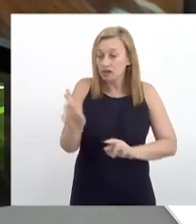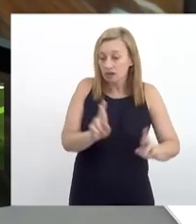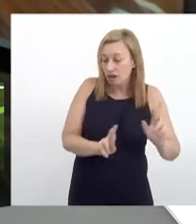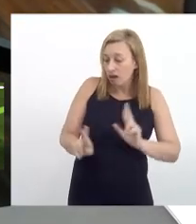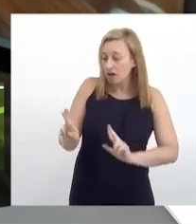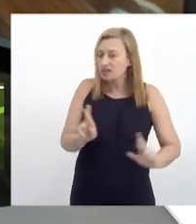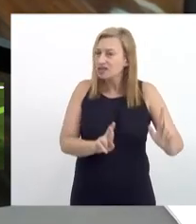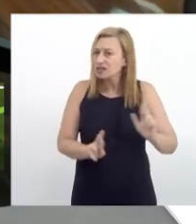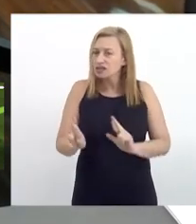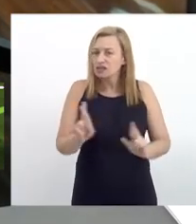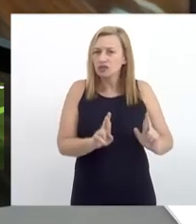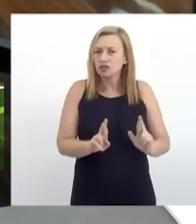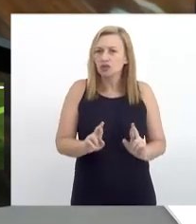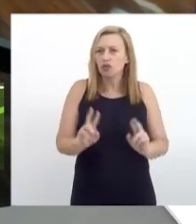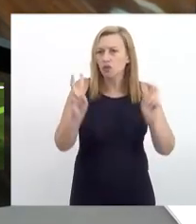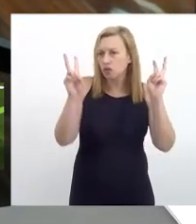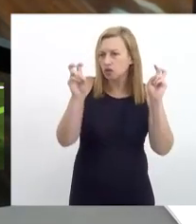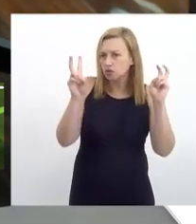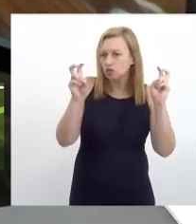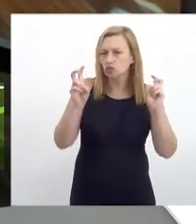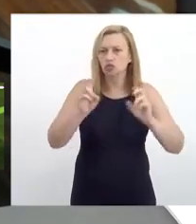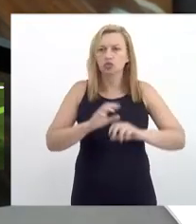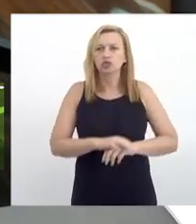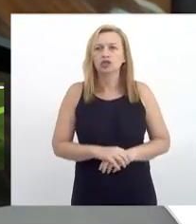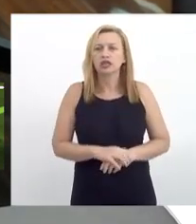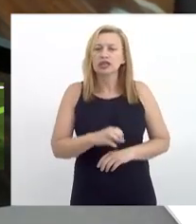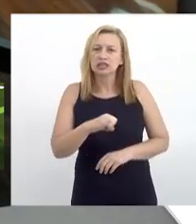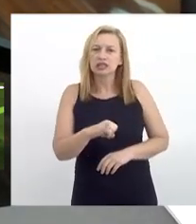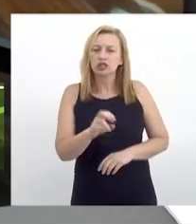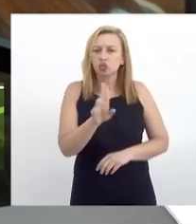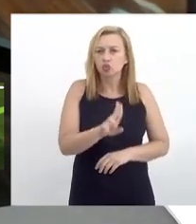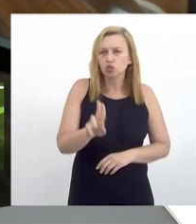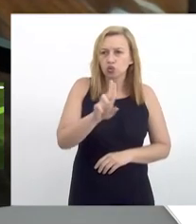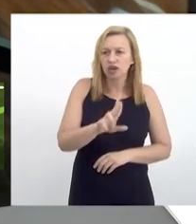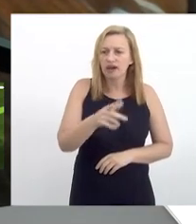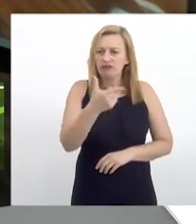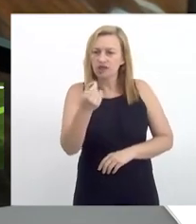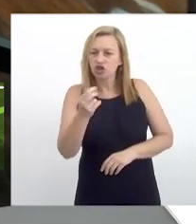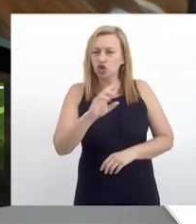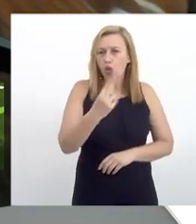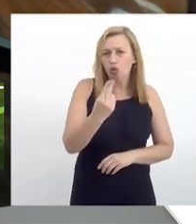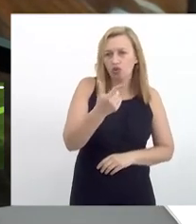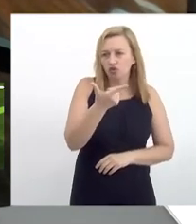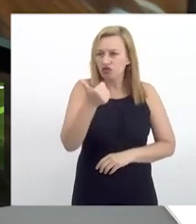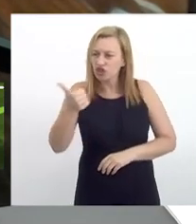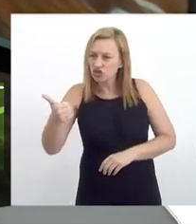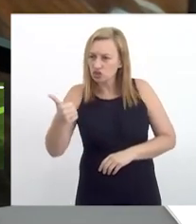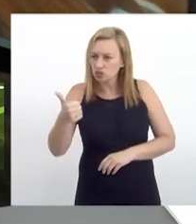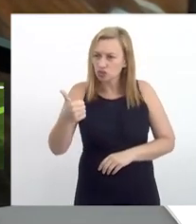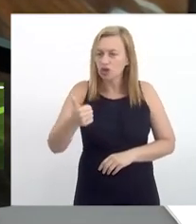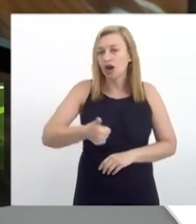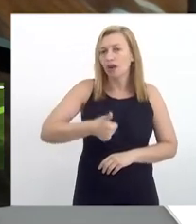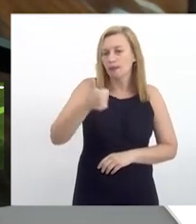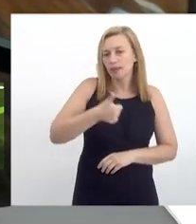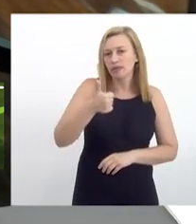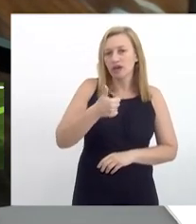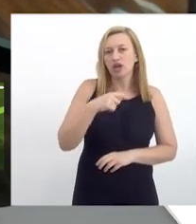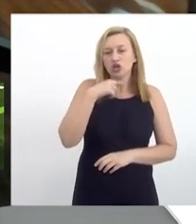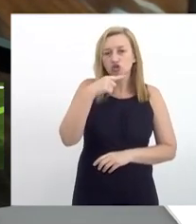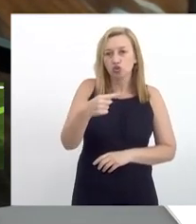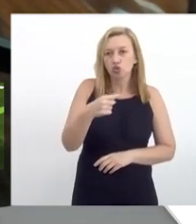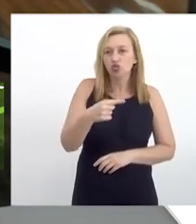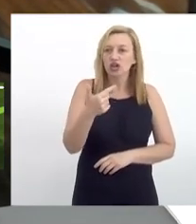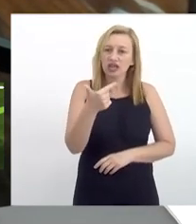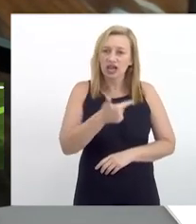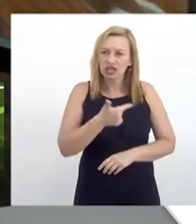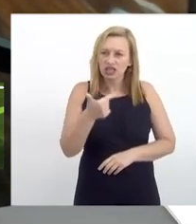à questão de se usar 20 ou 21. Essa era a primeira dúvida. E a